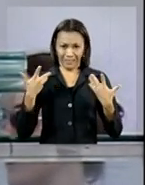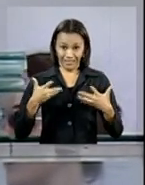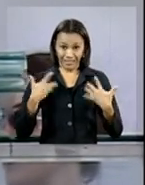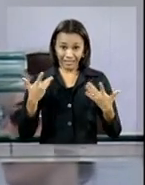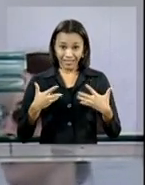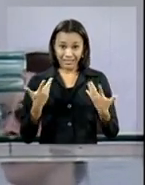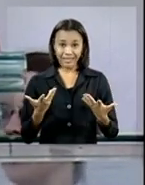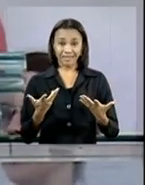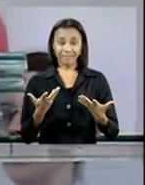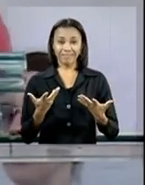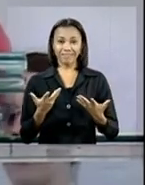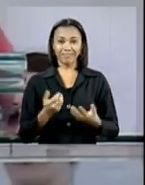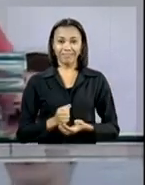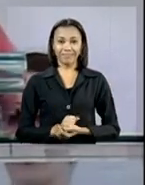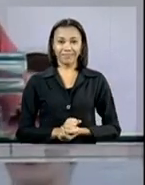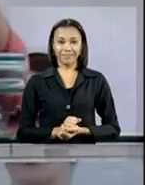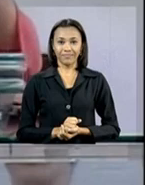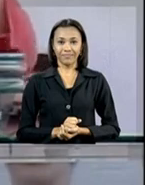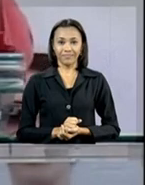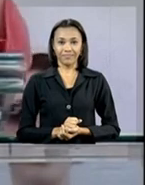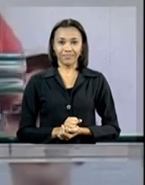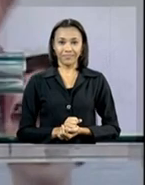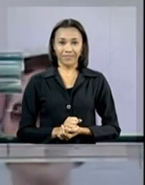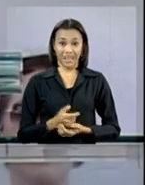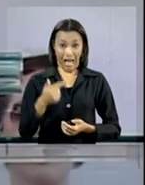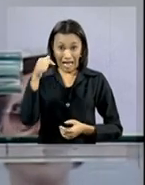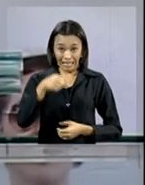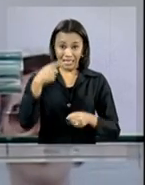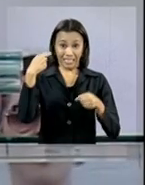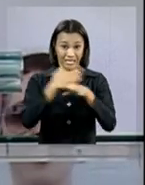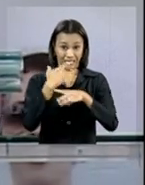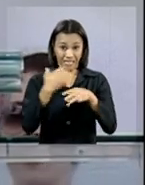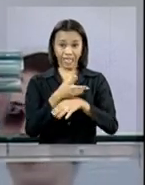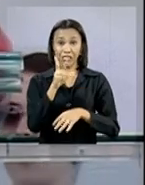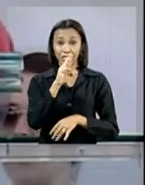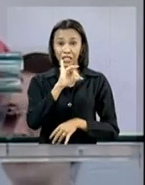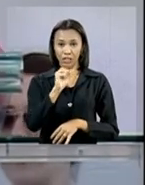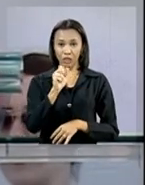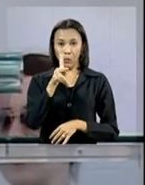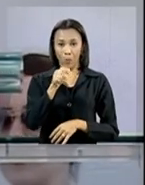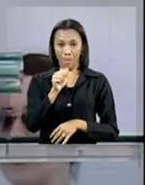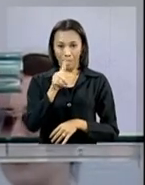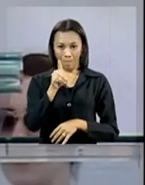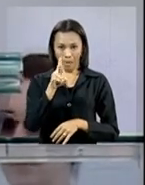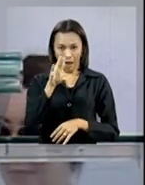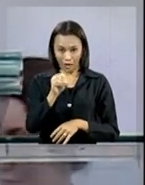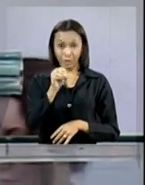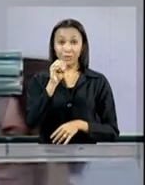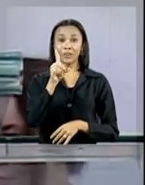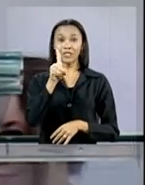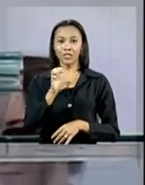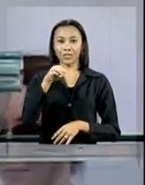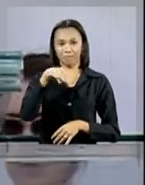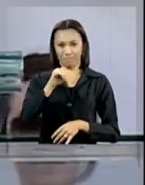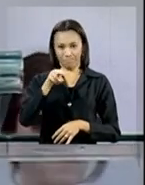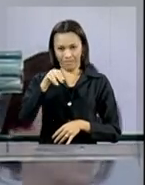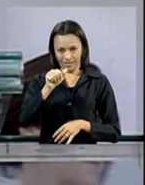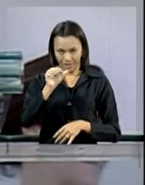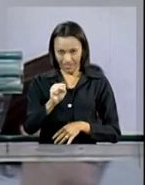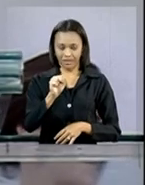estar aqui em Rio Pardo de Minas Rio Pardo de Minas para